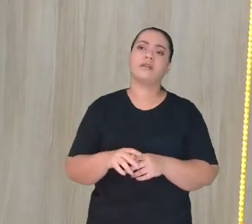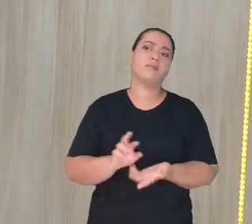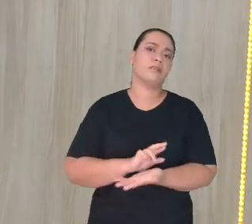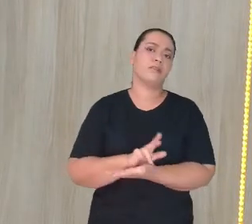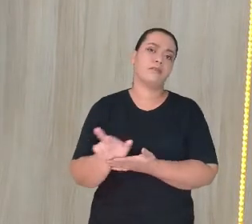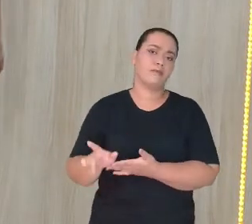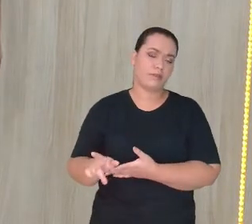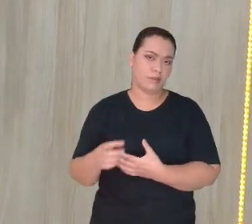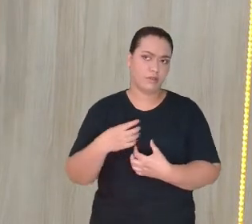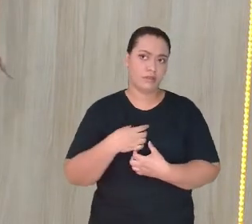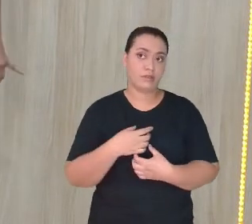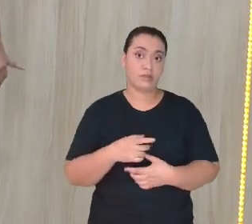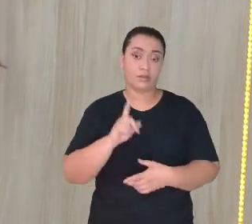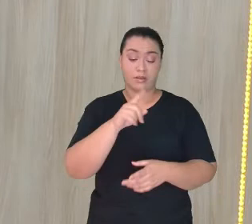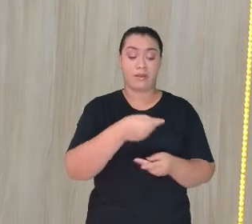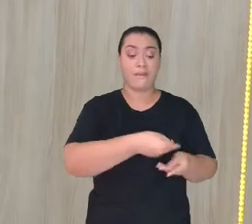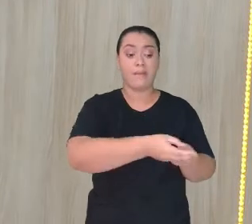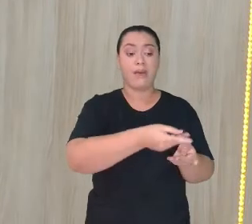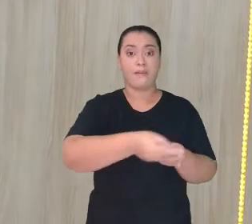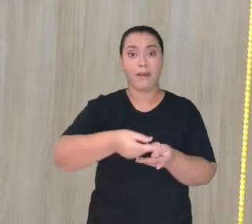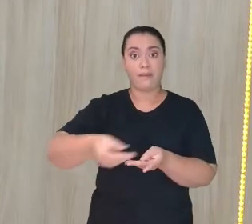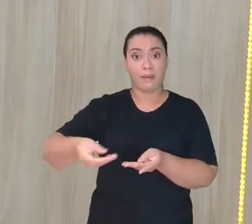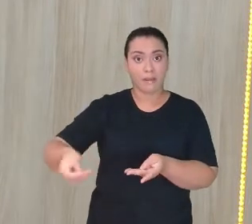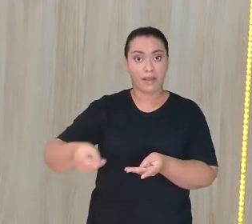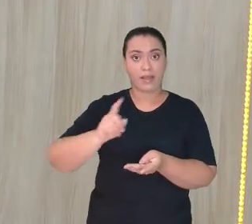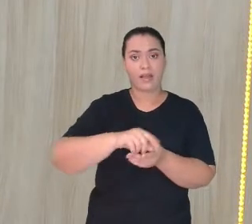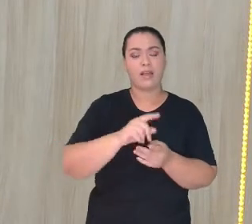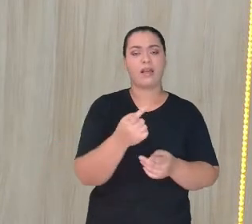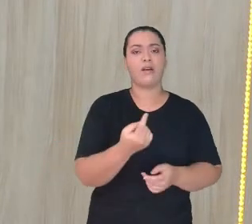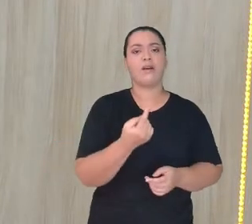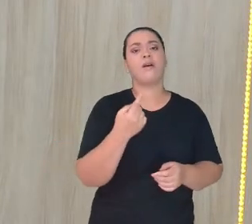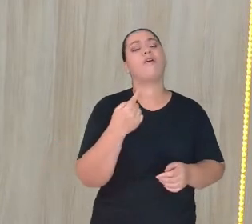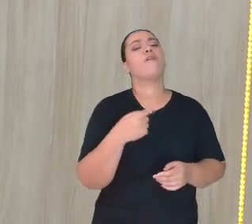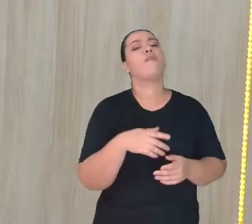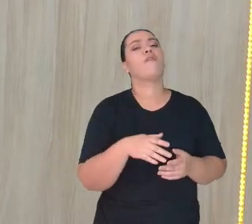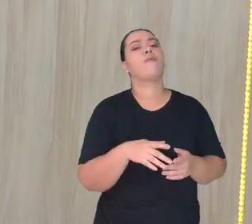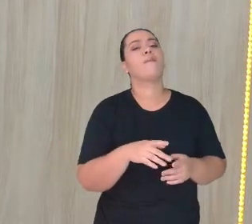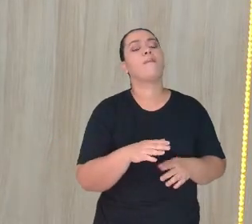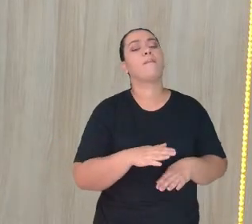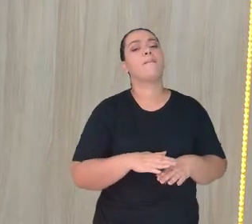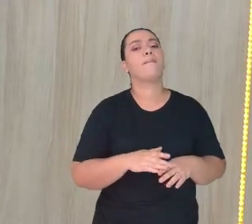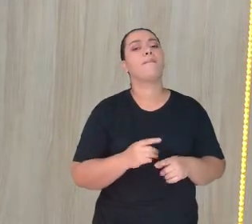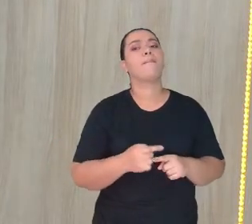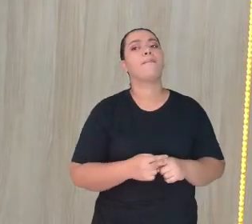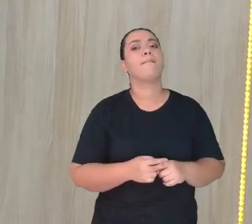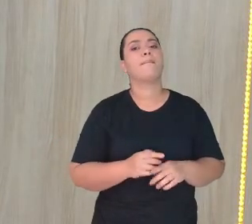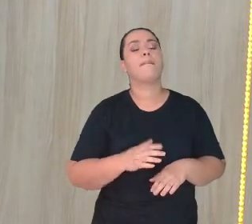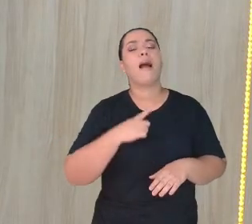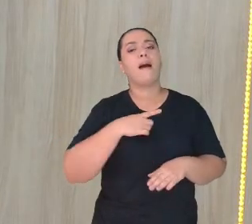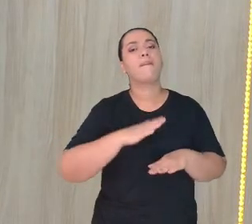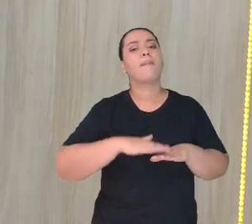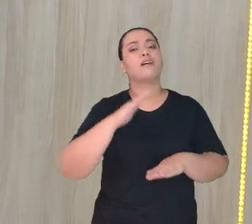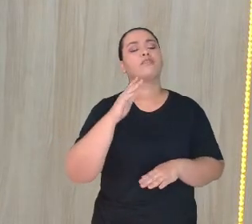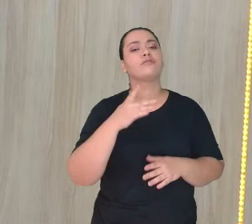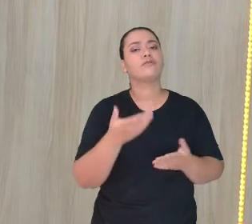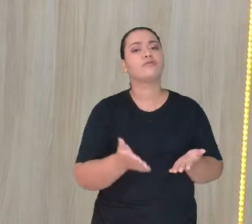formatos. Já o panfleto, a gente geralmente tem mais de uma folha. Então, são essas tecnicidades?